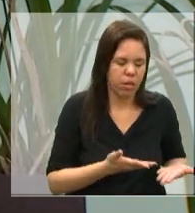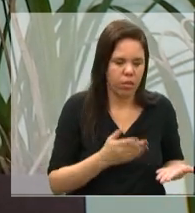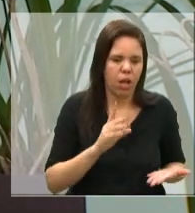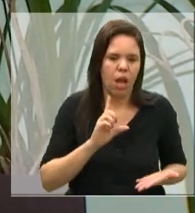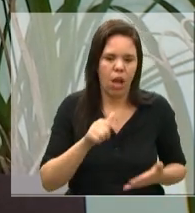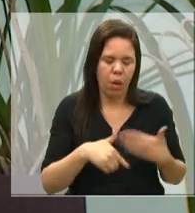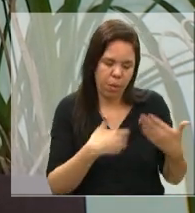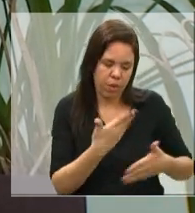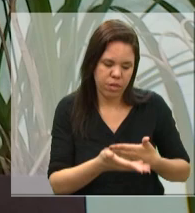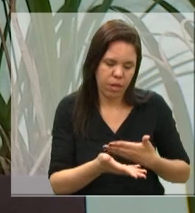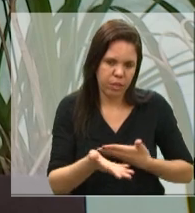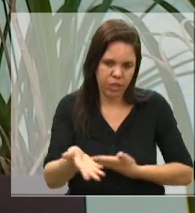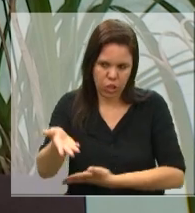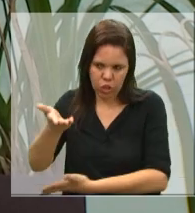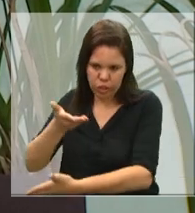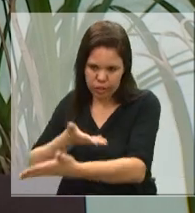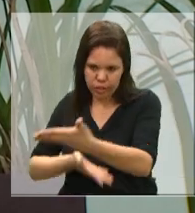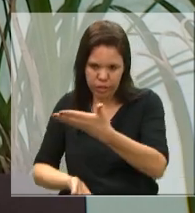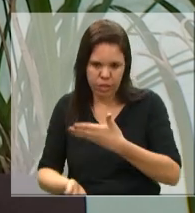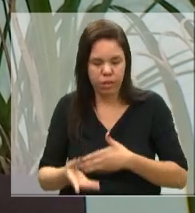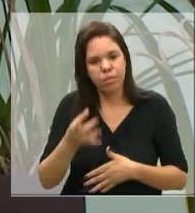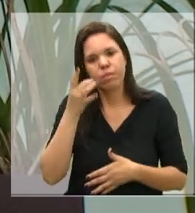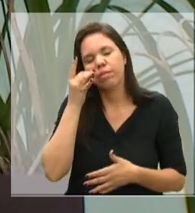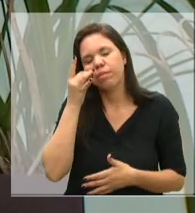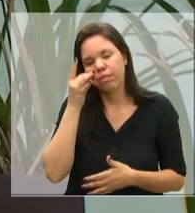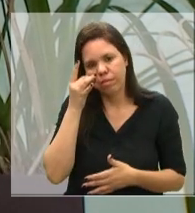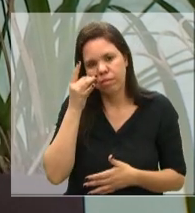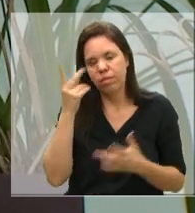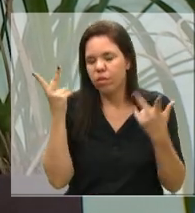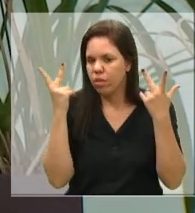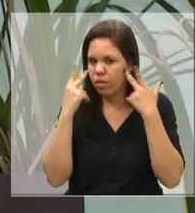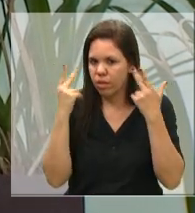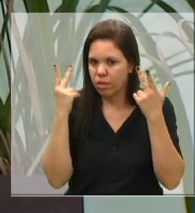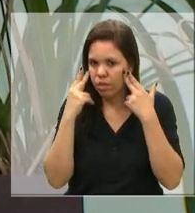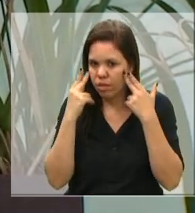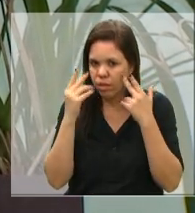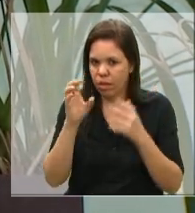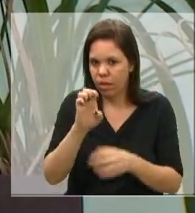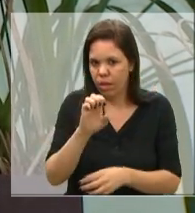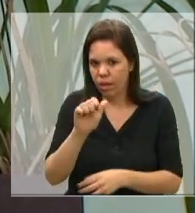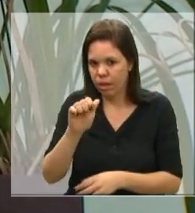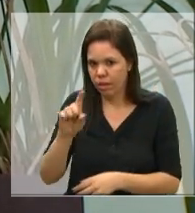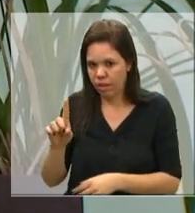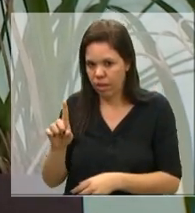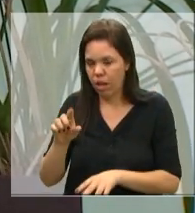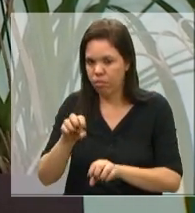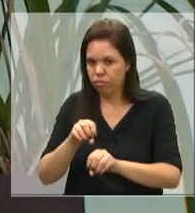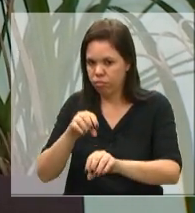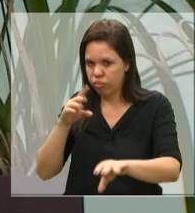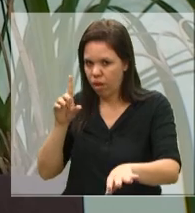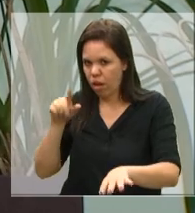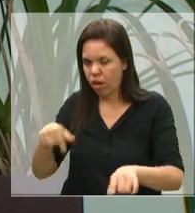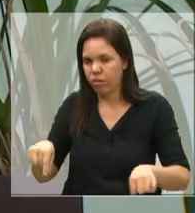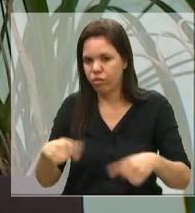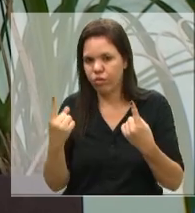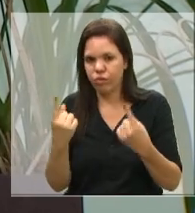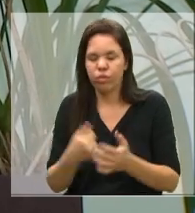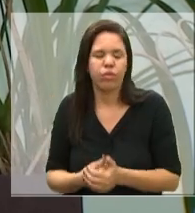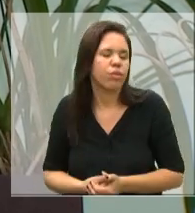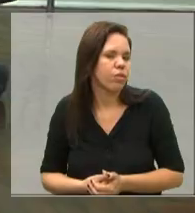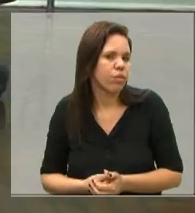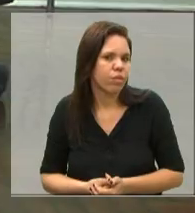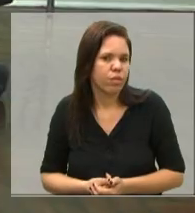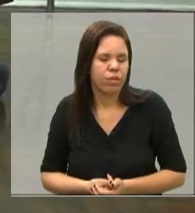processo de interação que no presencial ele é mais óbvio e mais natural. Na EAD é um grande desafio. Então, o grande desafio